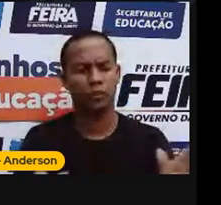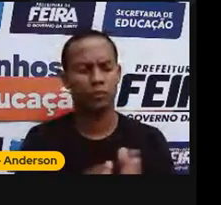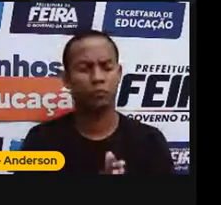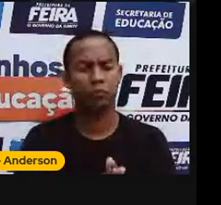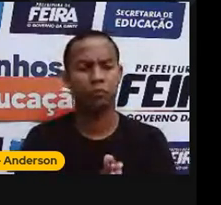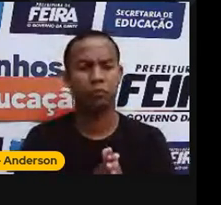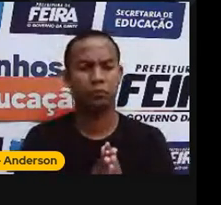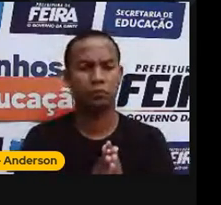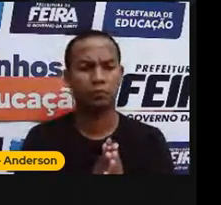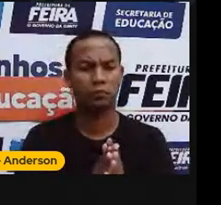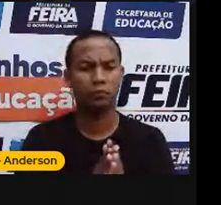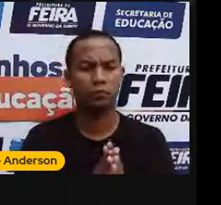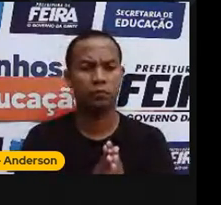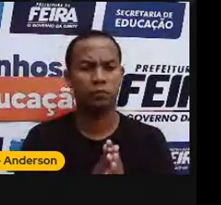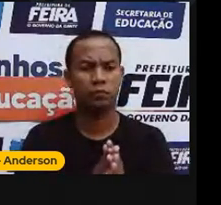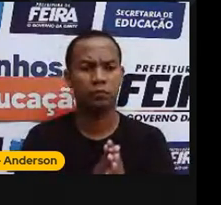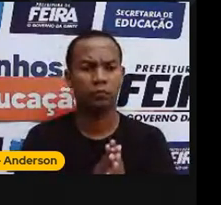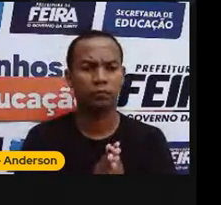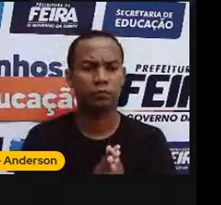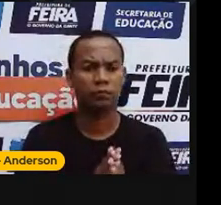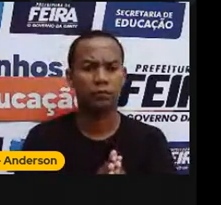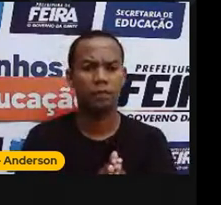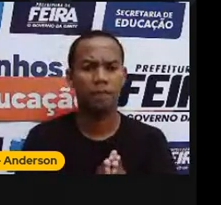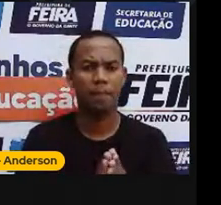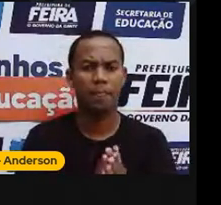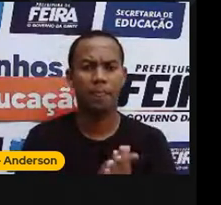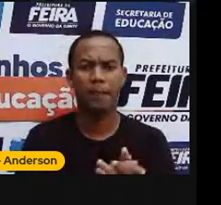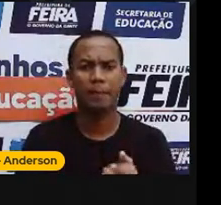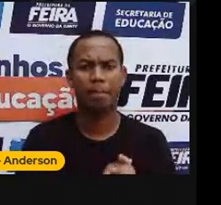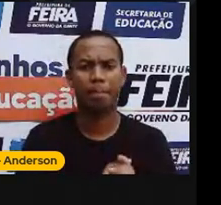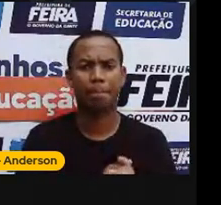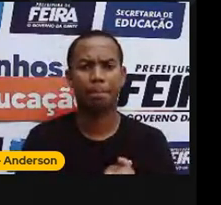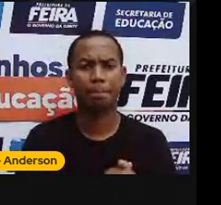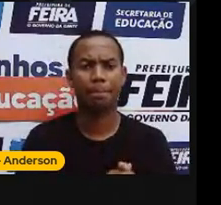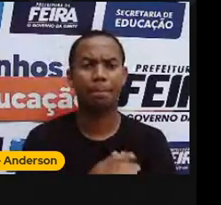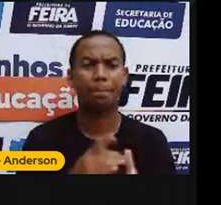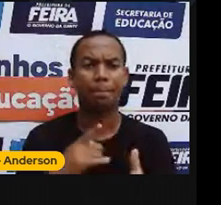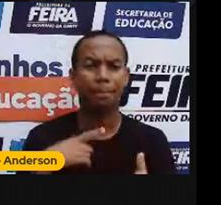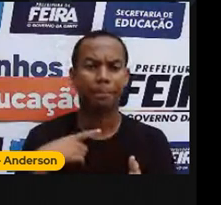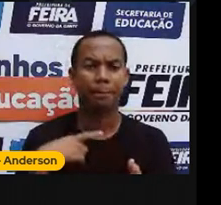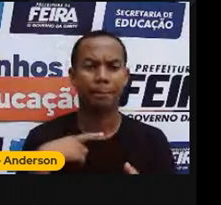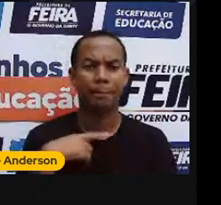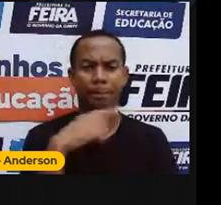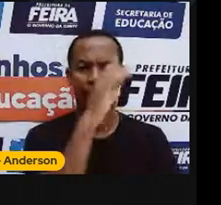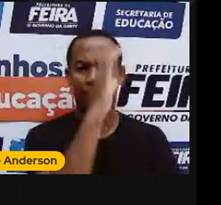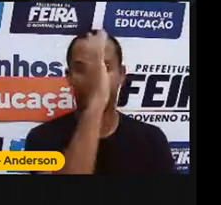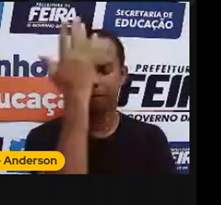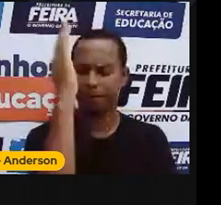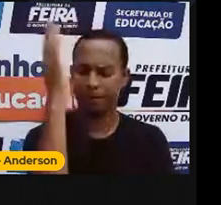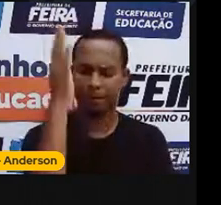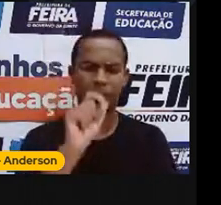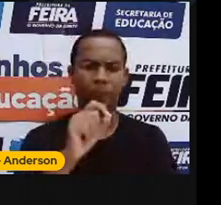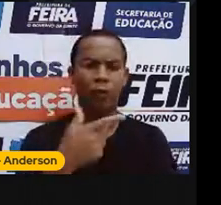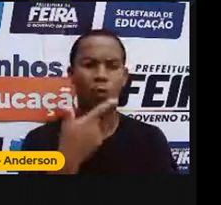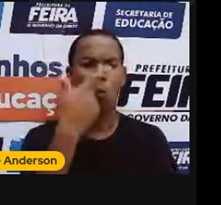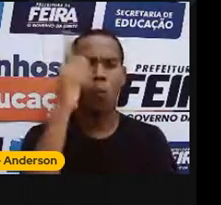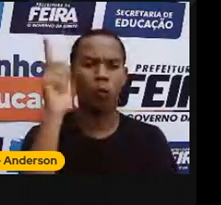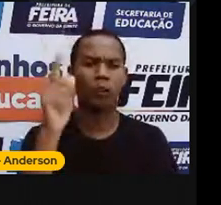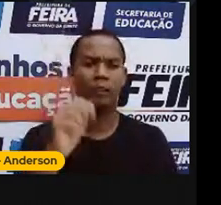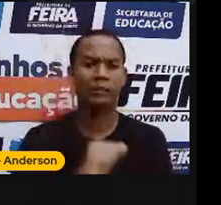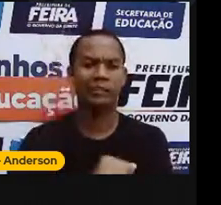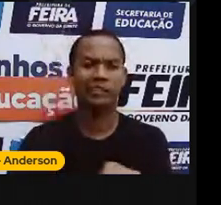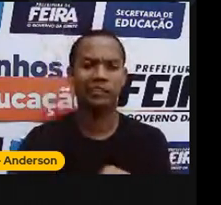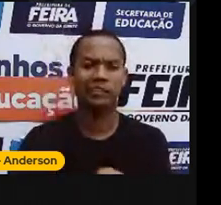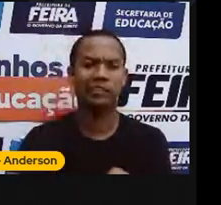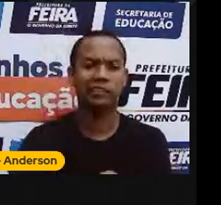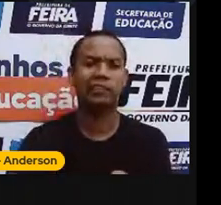ali tampadinho e faz uma infusão, né? E aí tem uma outra planta que aparece no vídeo que pode ser feito sabão, é utilizado